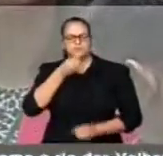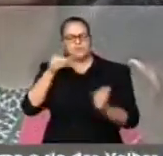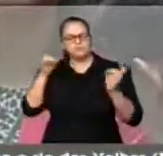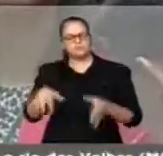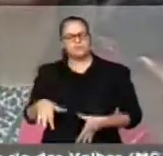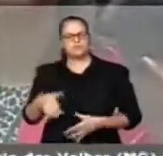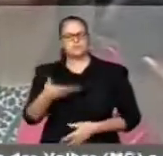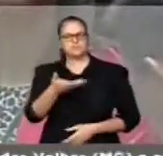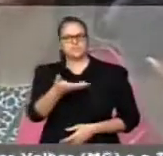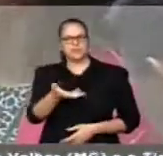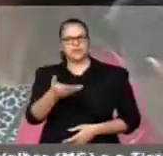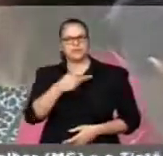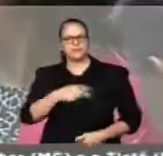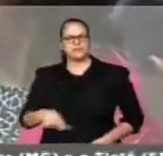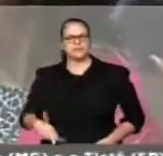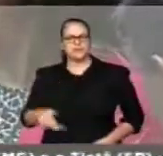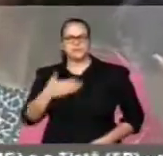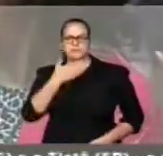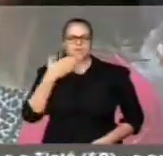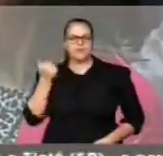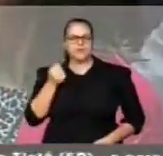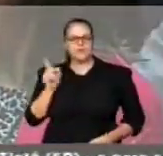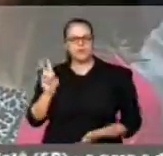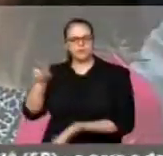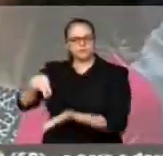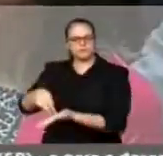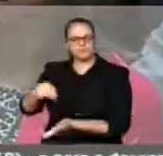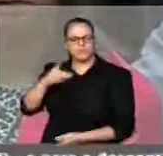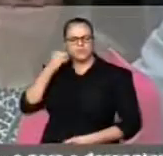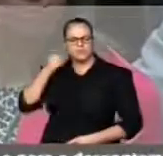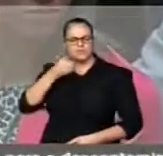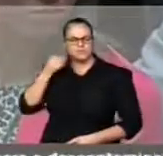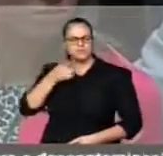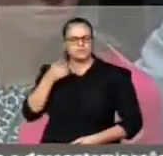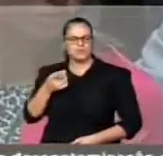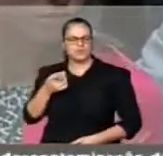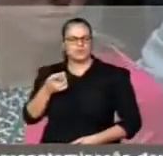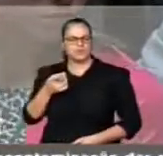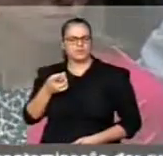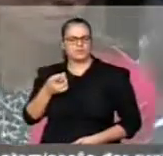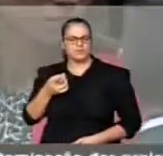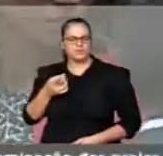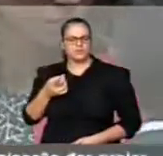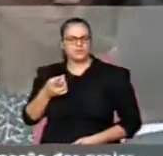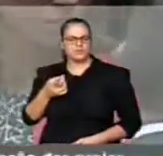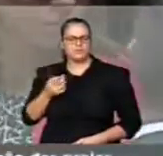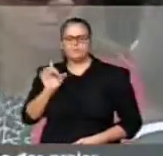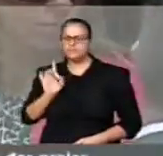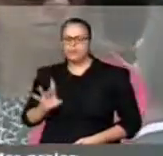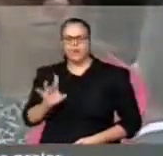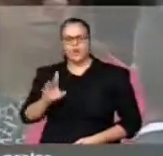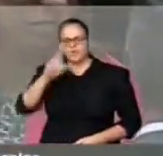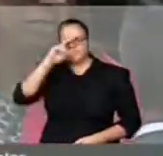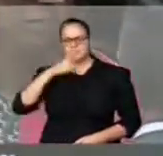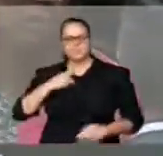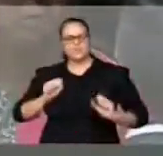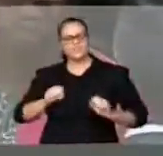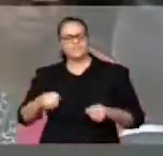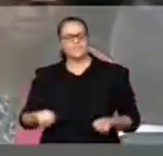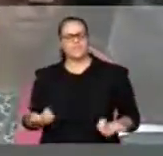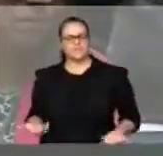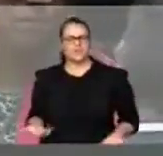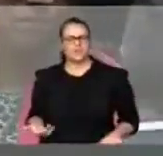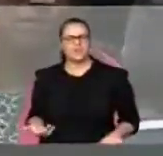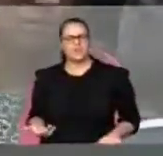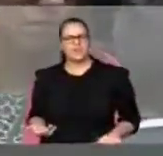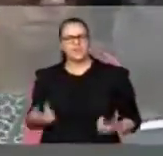de presidente e subir agora na tribuna como deputado e pelo menos se defender. Tenha a dignidade de pelo